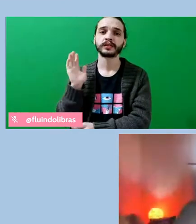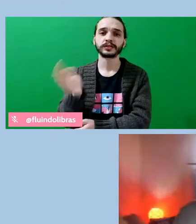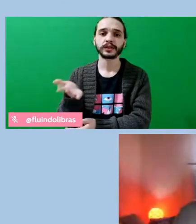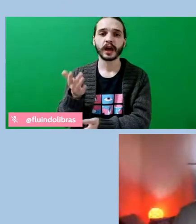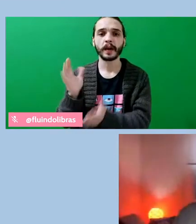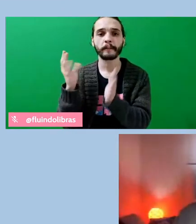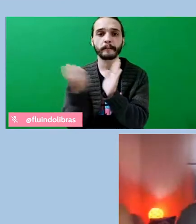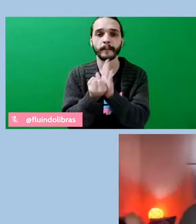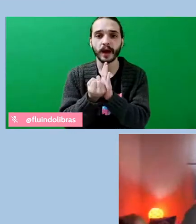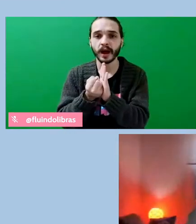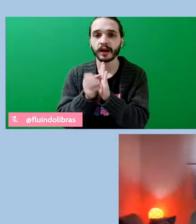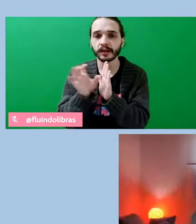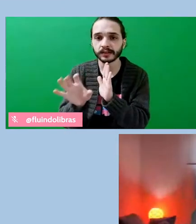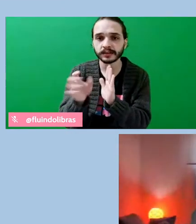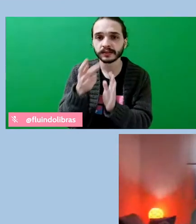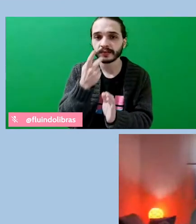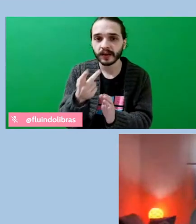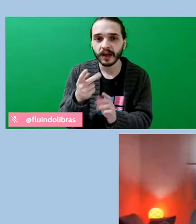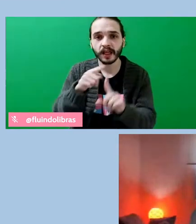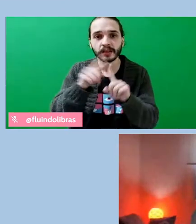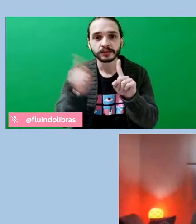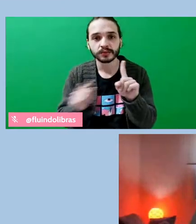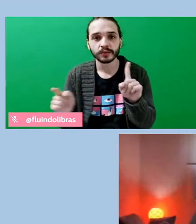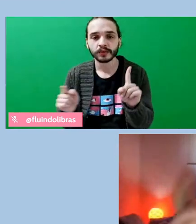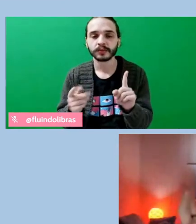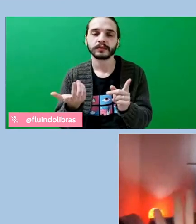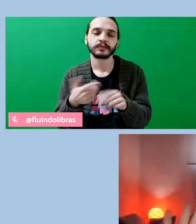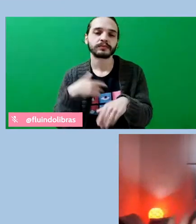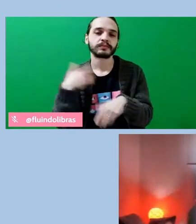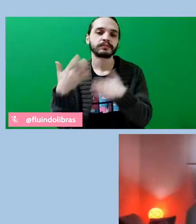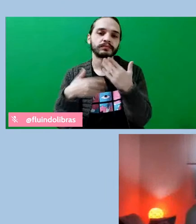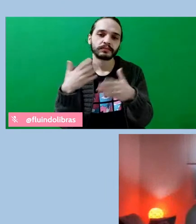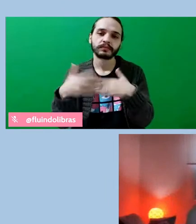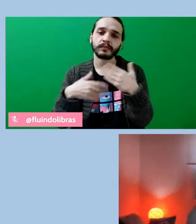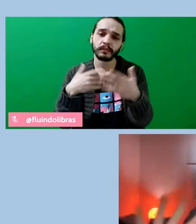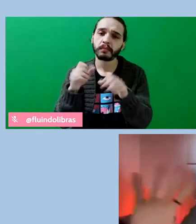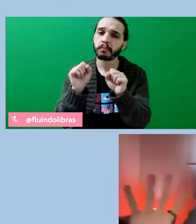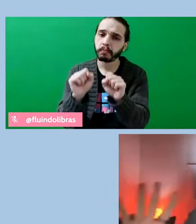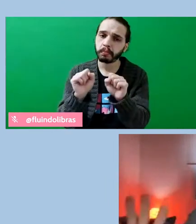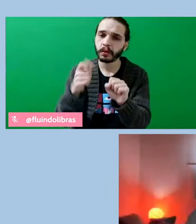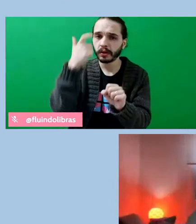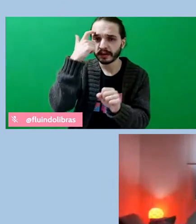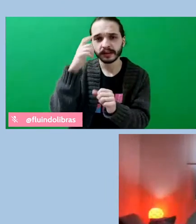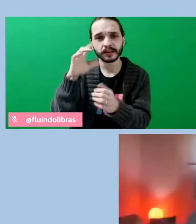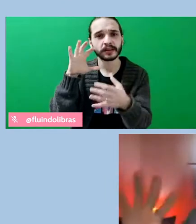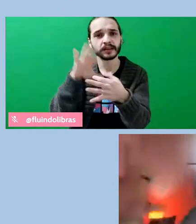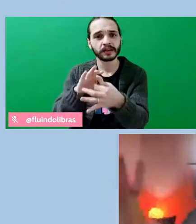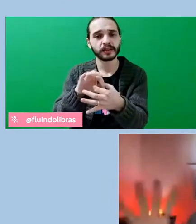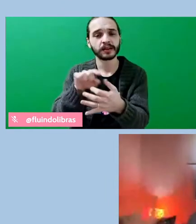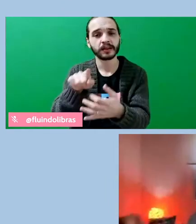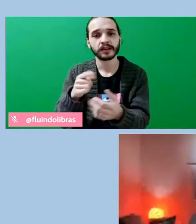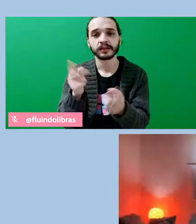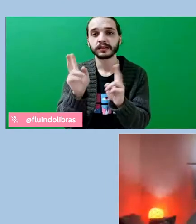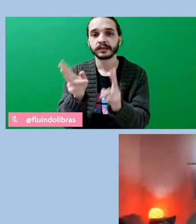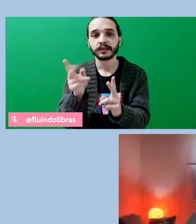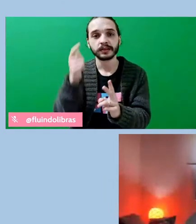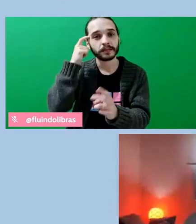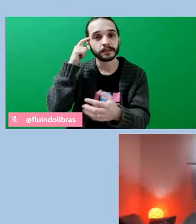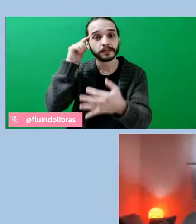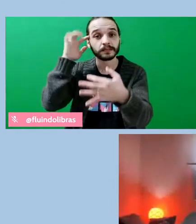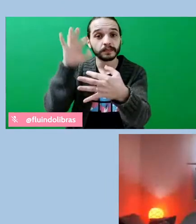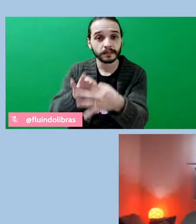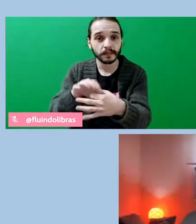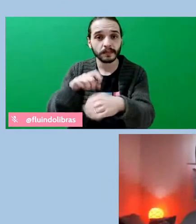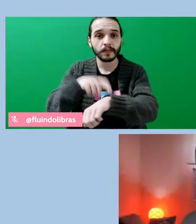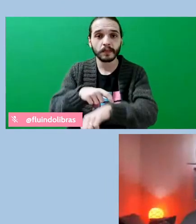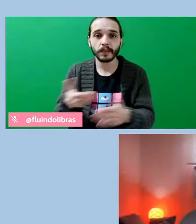assim que se falava com Zoom. Então, a gente está totalmente inserido e a nossa graça é essa, está sempre alerta para isso e está conectado no mundo que a